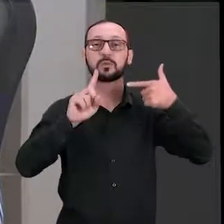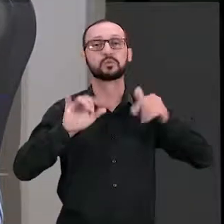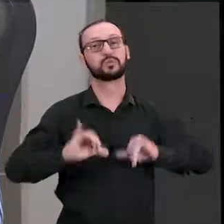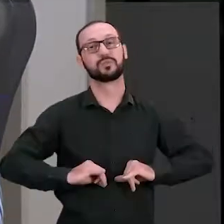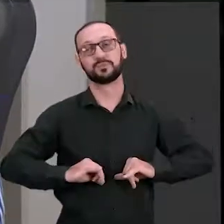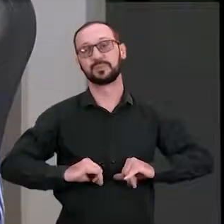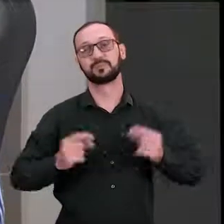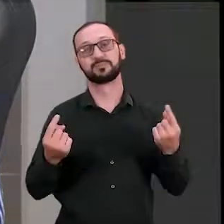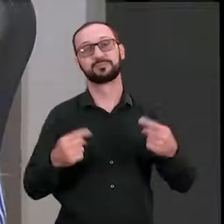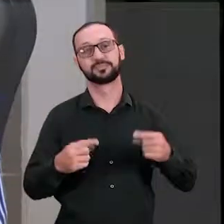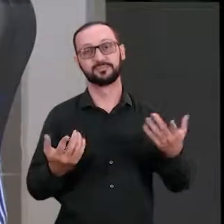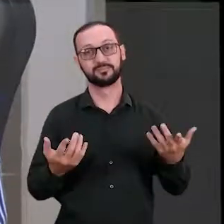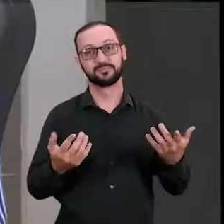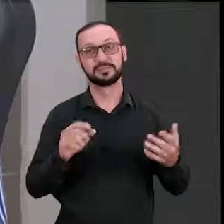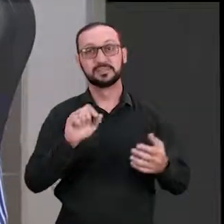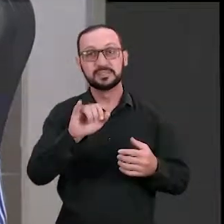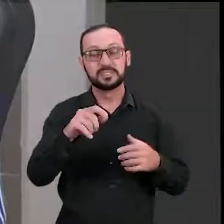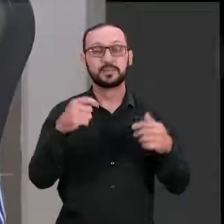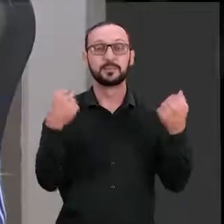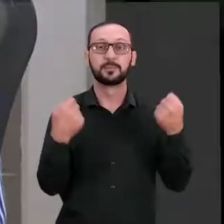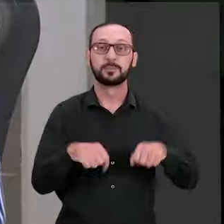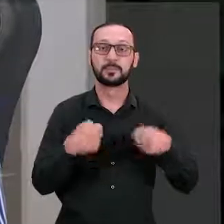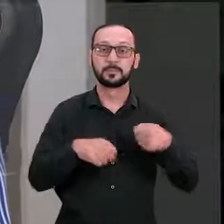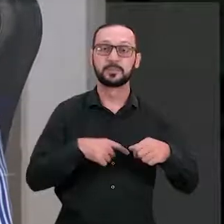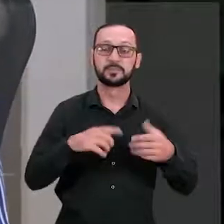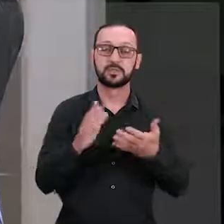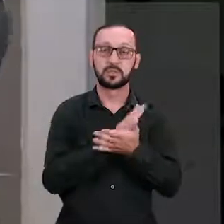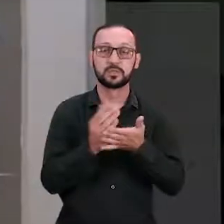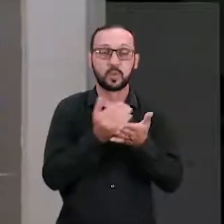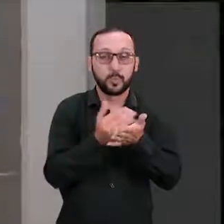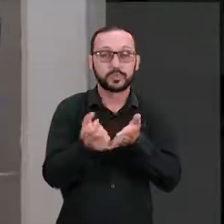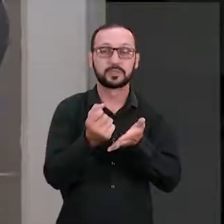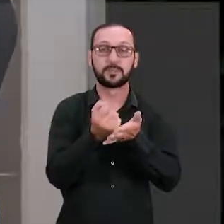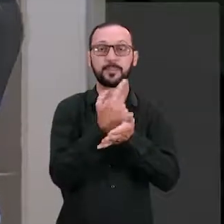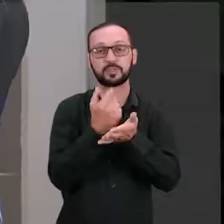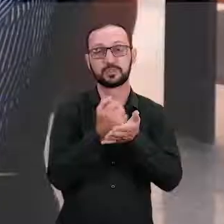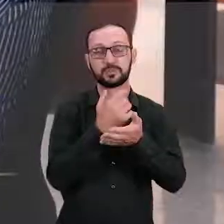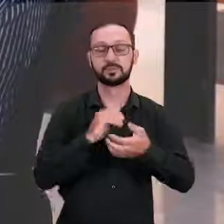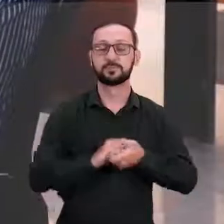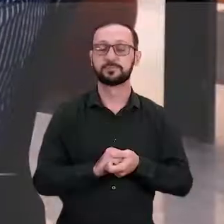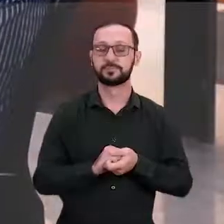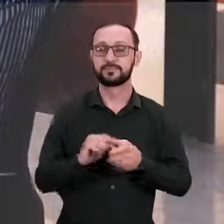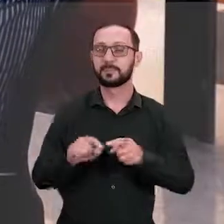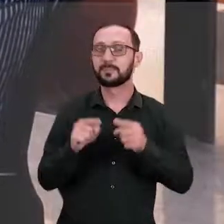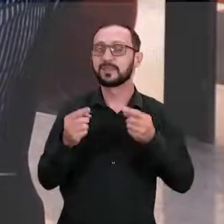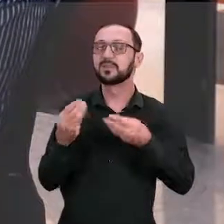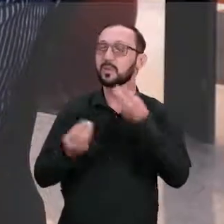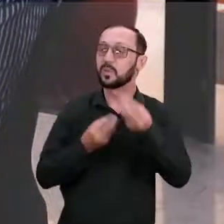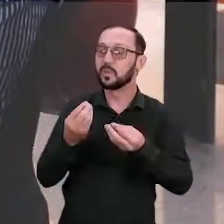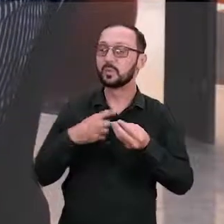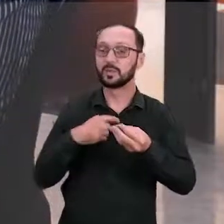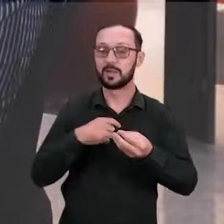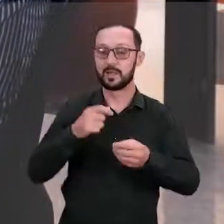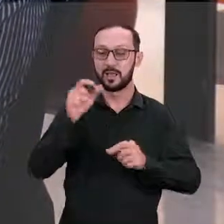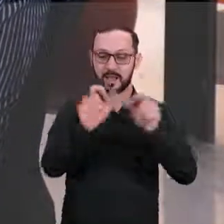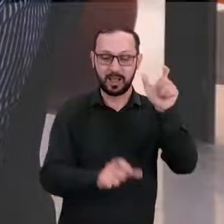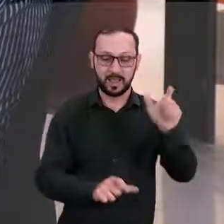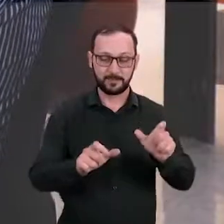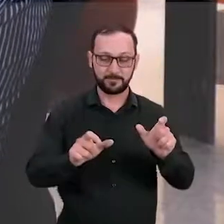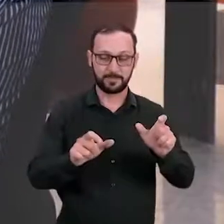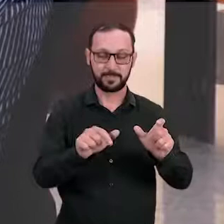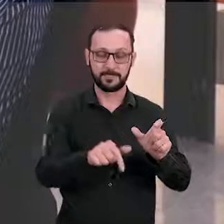sofrimento. E, no final, se for necessário, entramos com a medicação. Doutor, mas como que é possível o ser